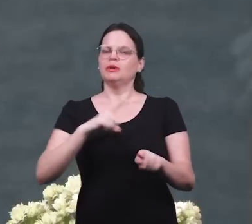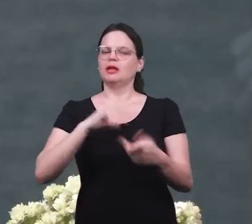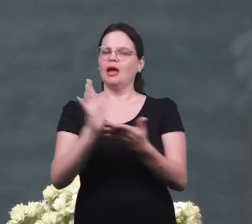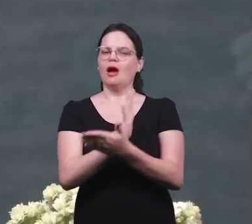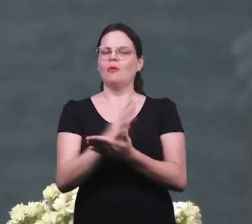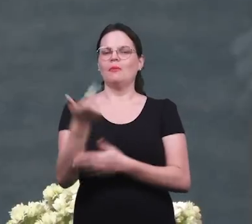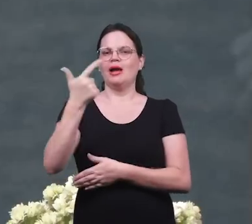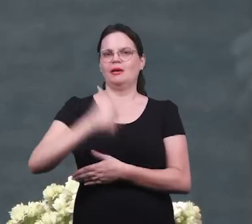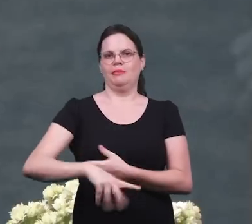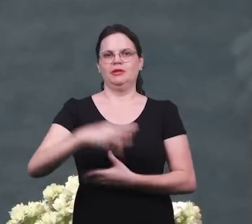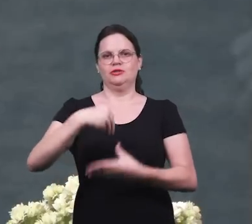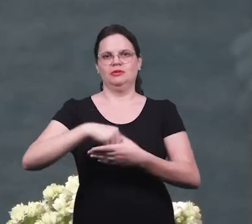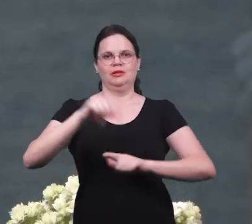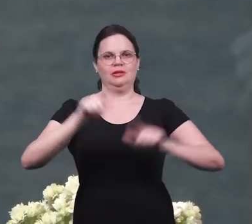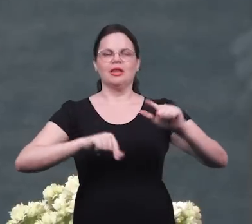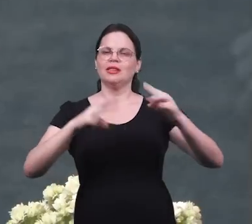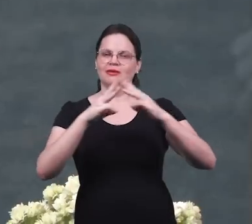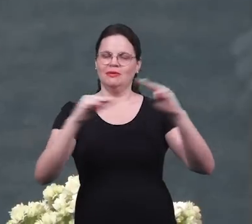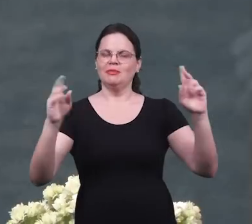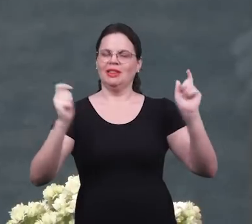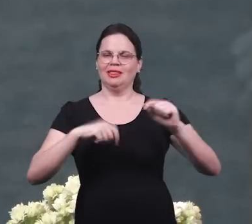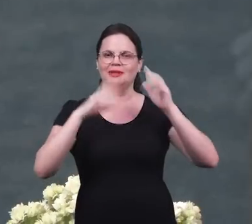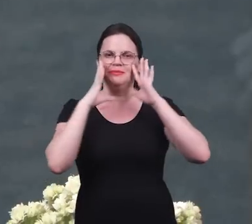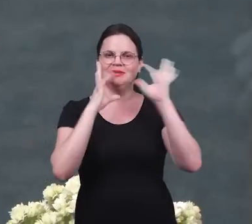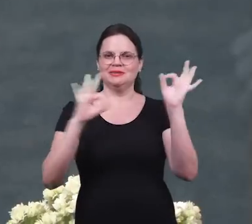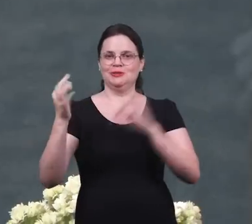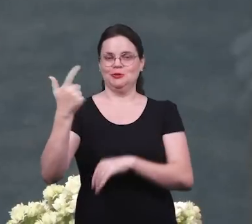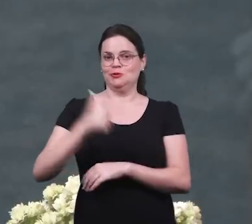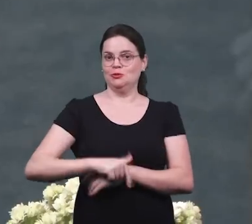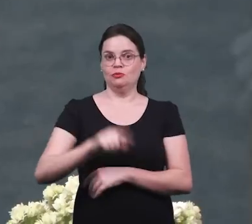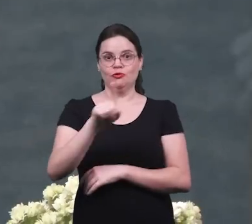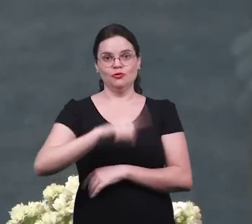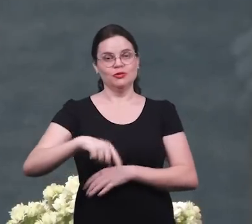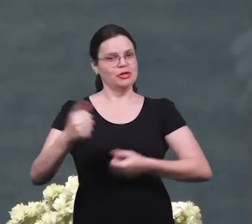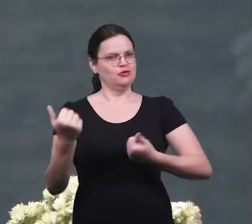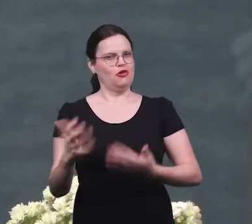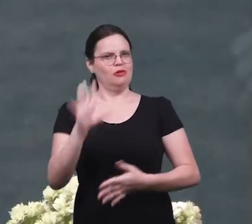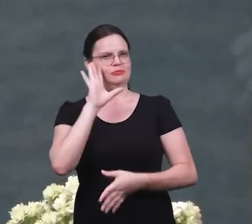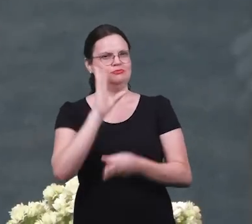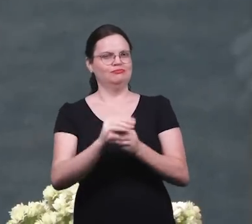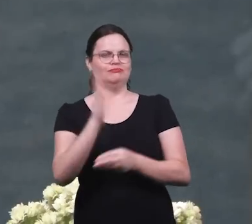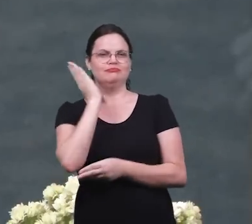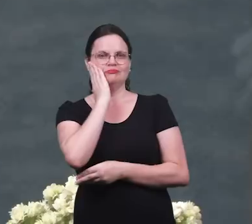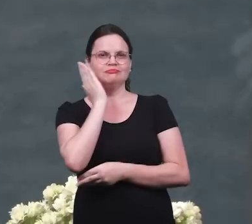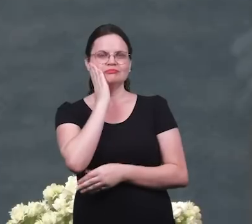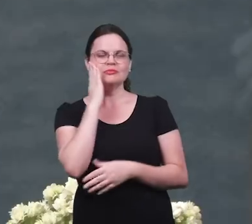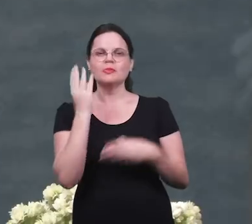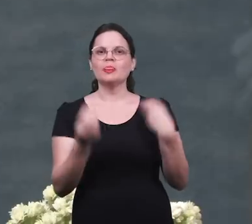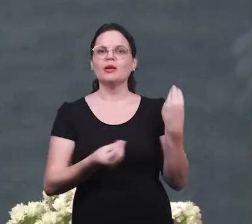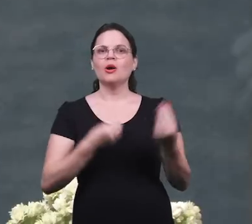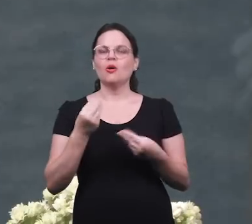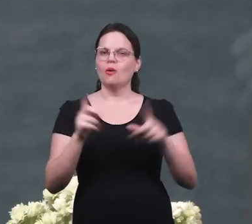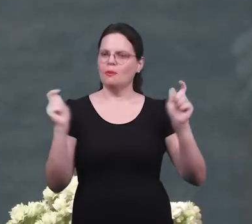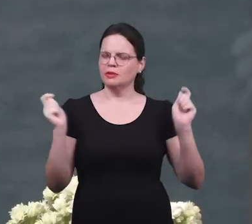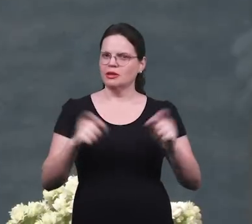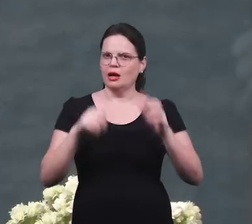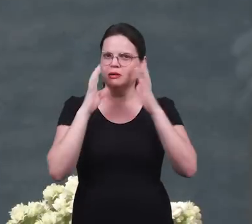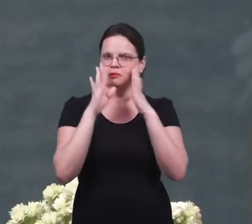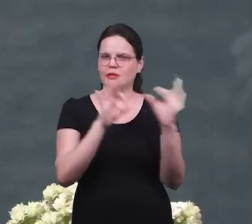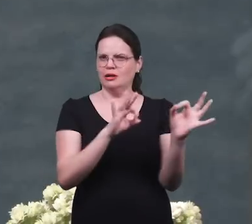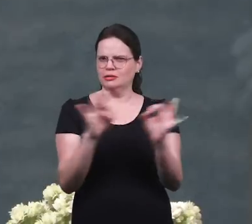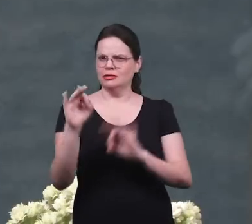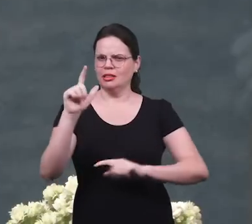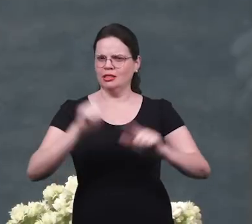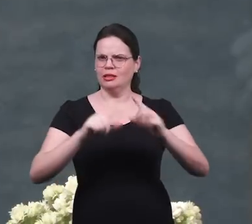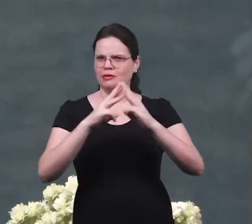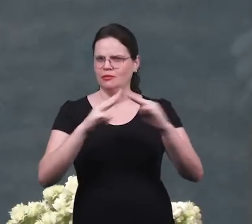também que acontecem dentro da TV Manaim e vocês, jovens, certamente já sabem todos os meios possíveis de acompanhar,